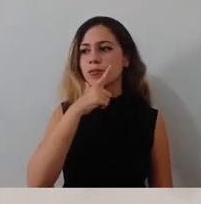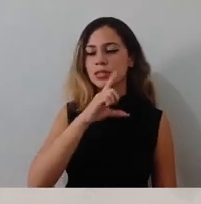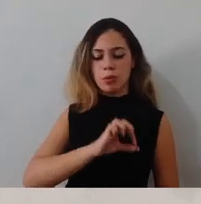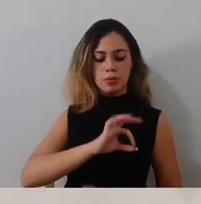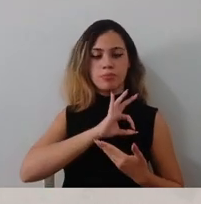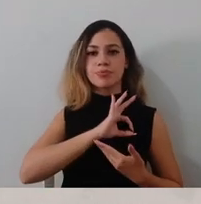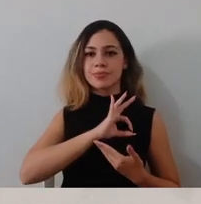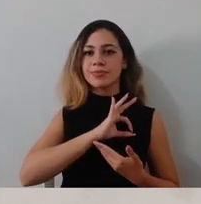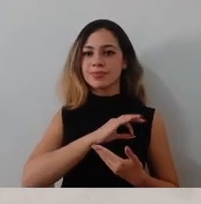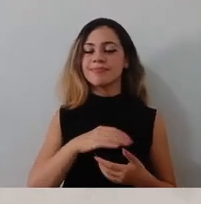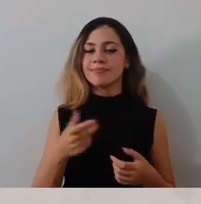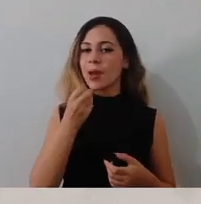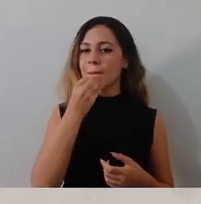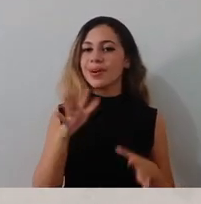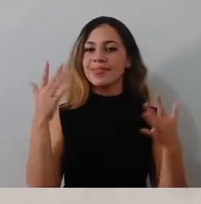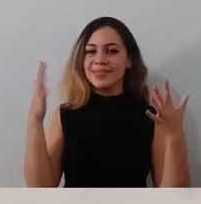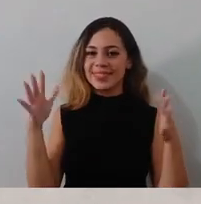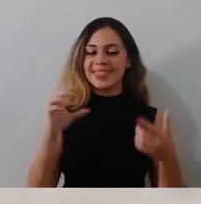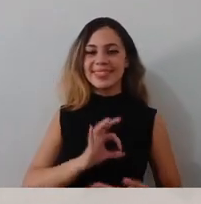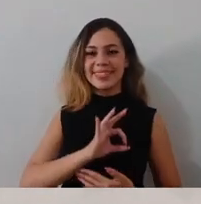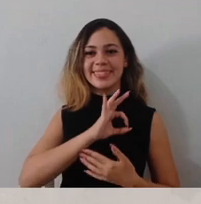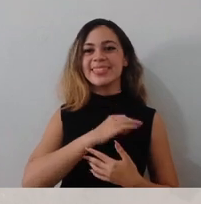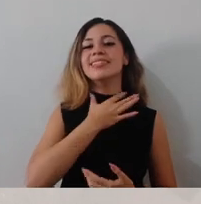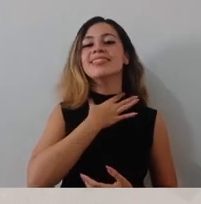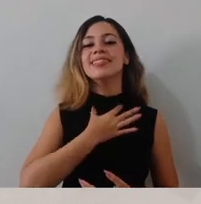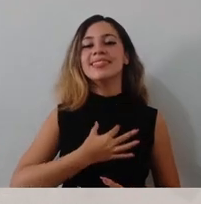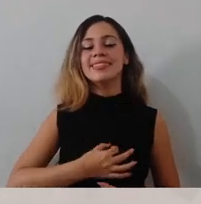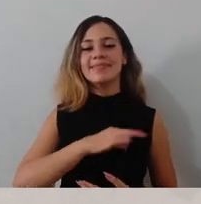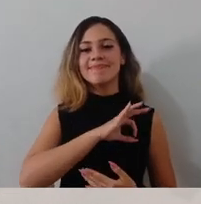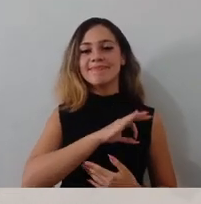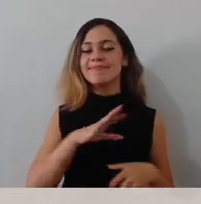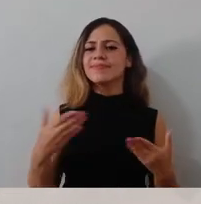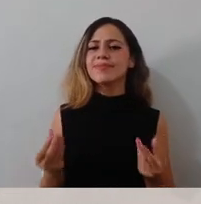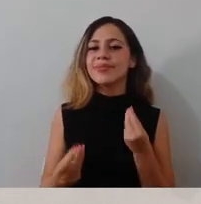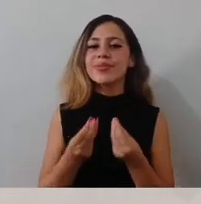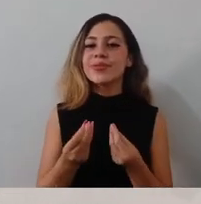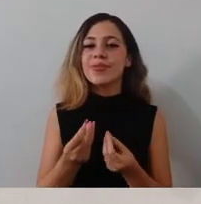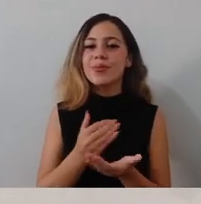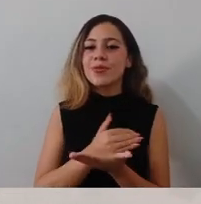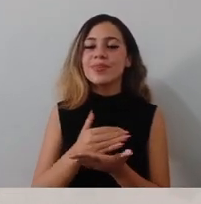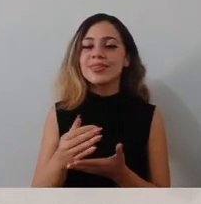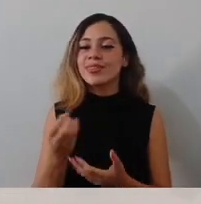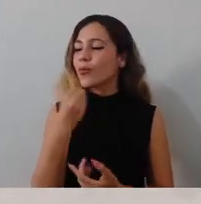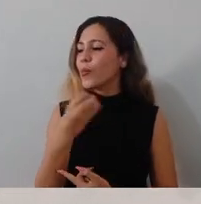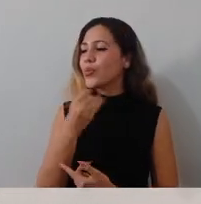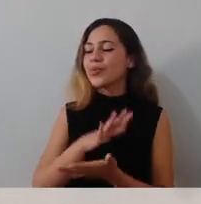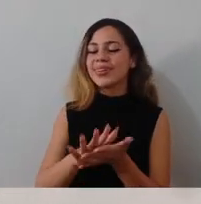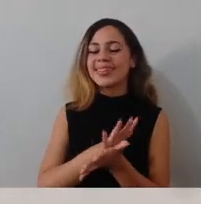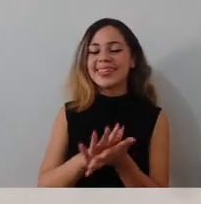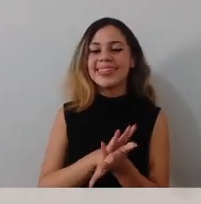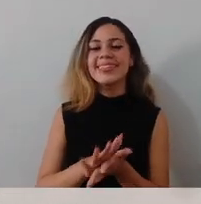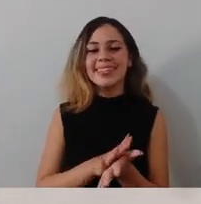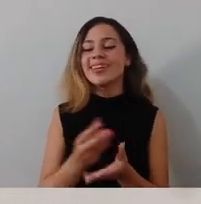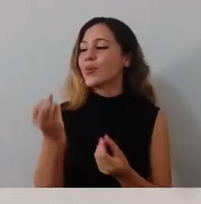uma comenda, Débora? Você não Recebi. falou para mim isso. Poxa, olha, já está quase chegando ao fim. Que comenda foi essa, Débora? Ela não contou